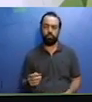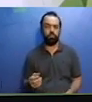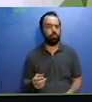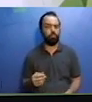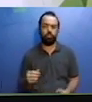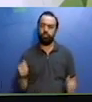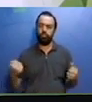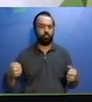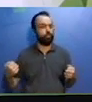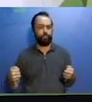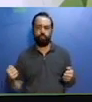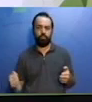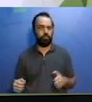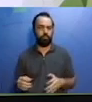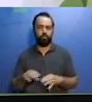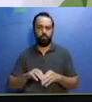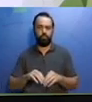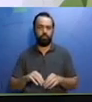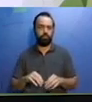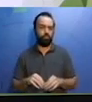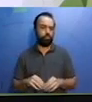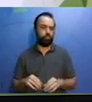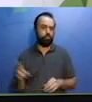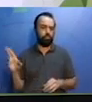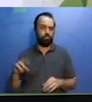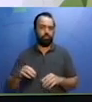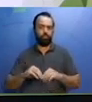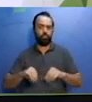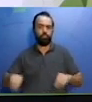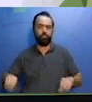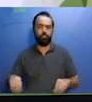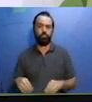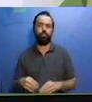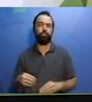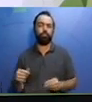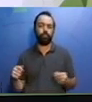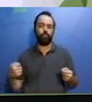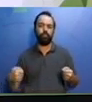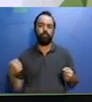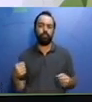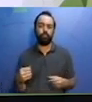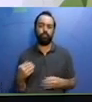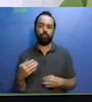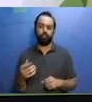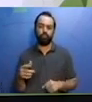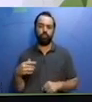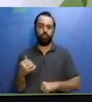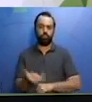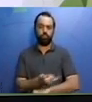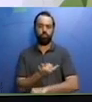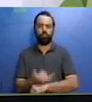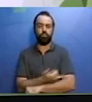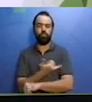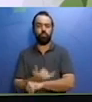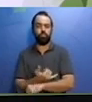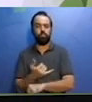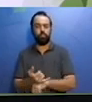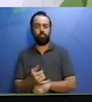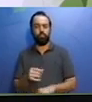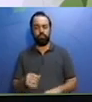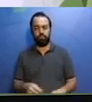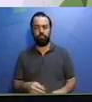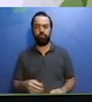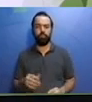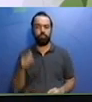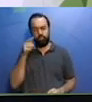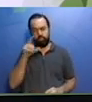necessária para fazer a separação. A gente precisa de utilizar outras técnicas para que consiga separar no final todo